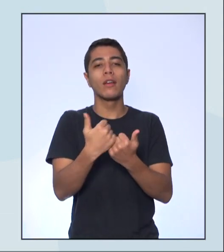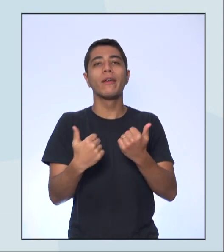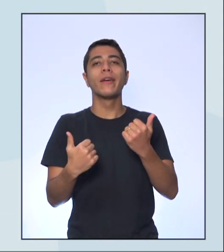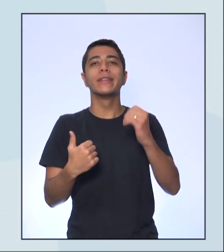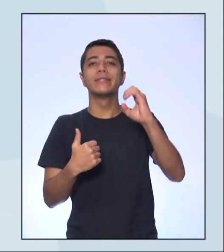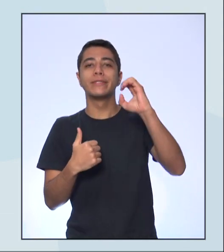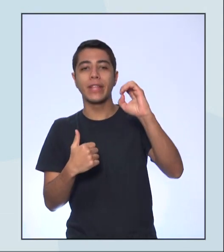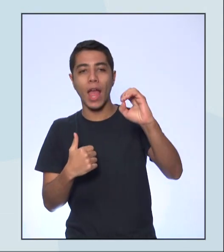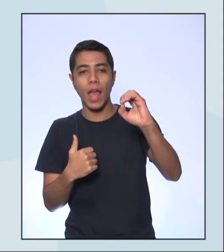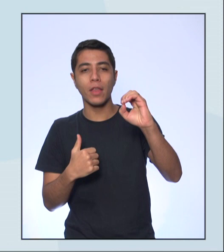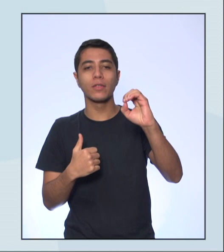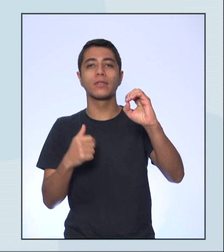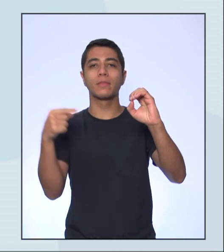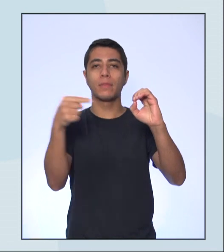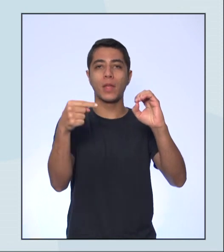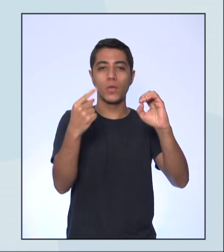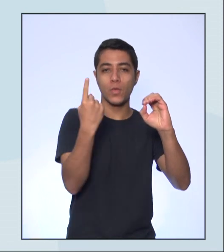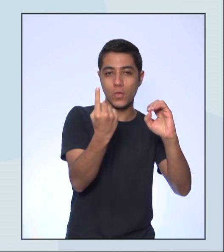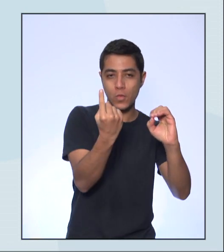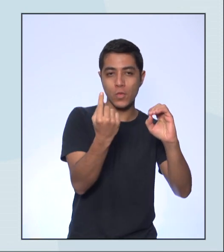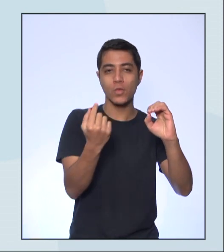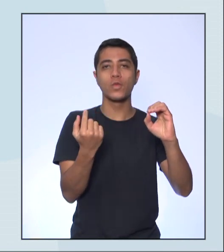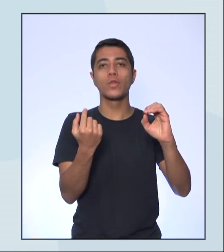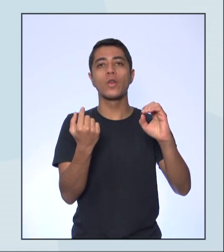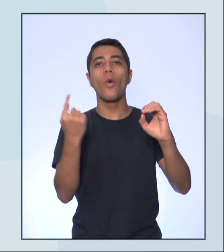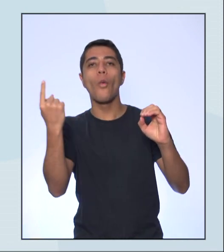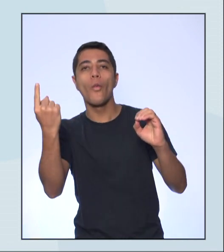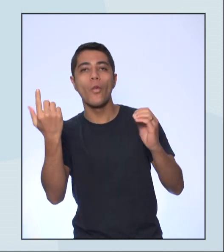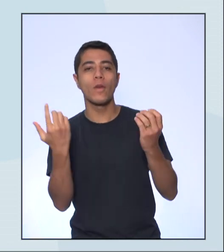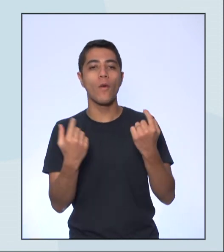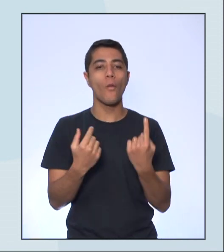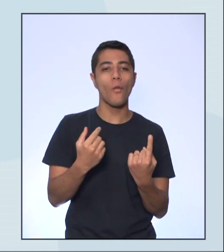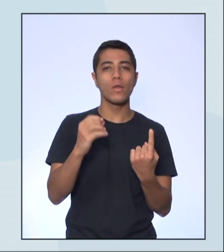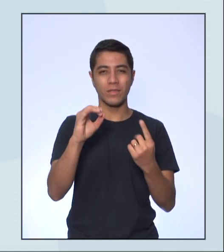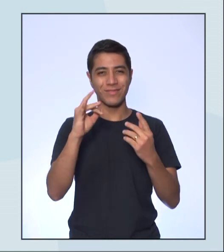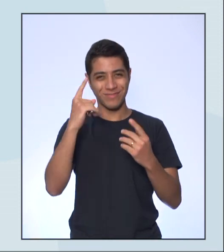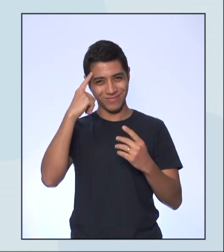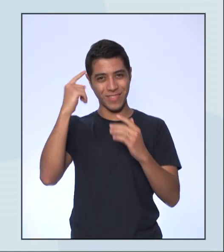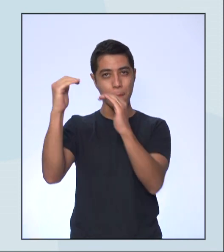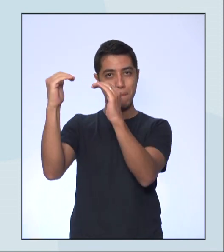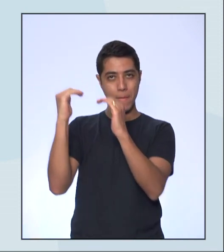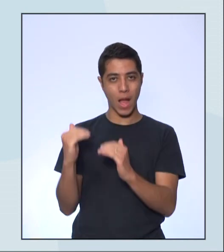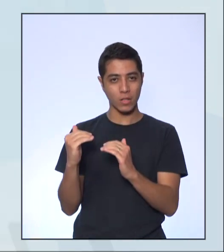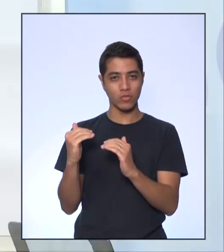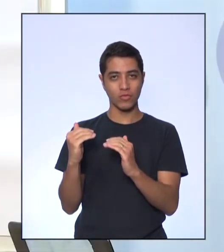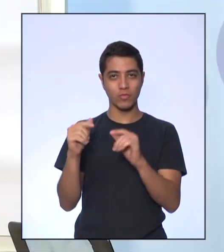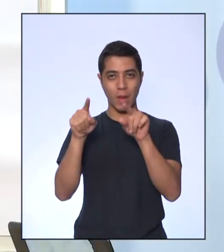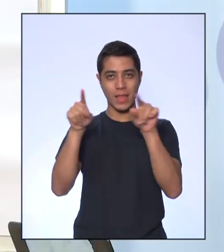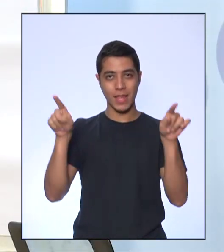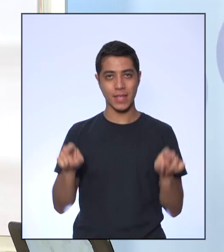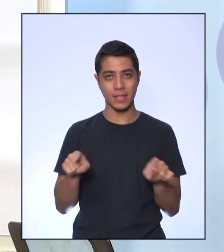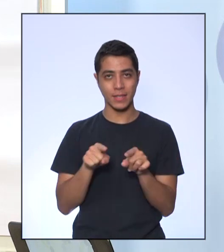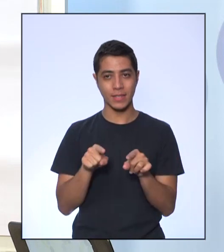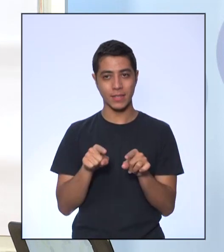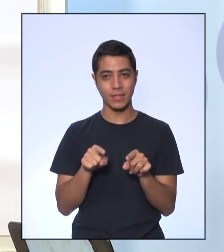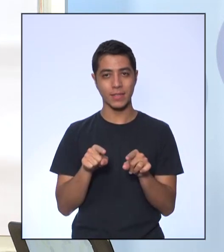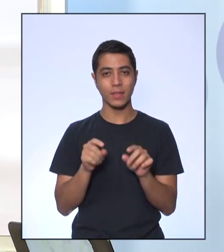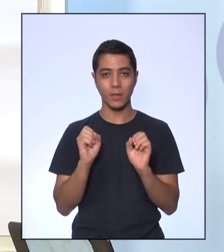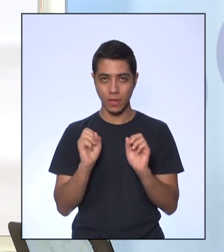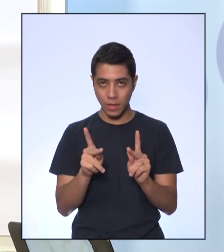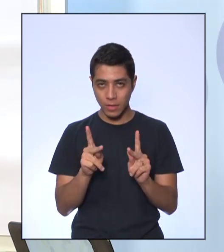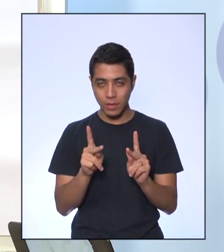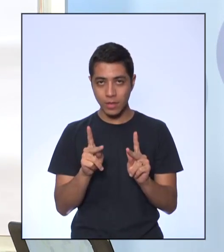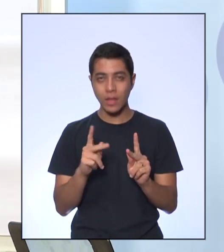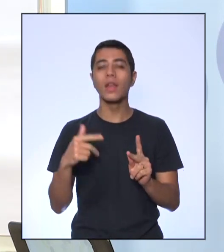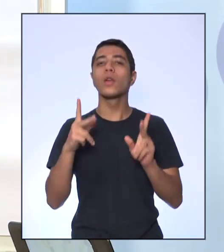1, 0, 2 e 1 e mantive a coluna da terceira como 1. Então, eu fiz o seguinte. Então, como eu